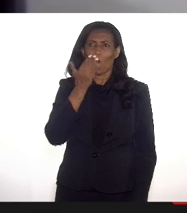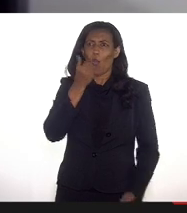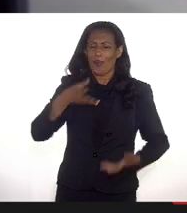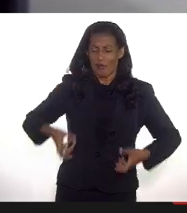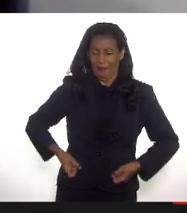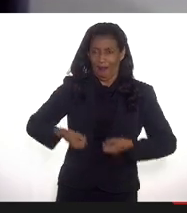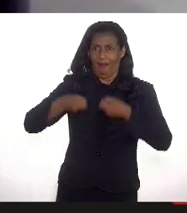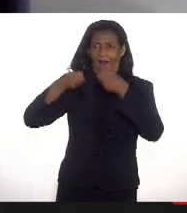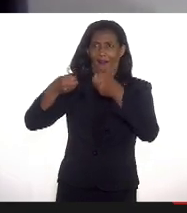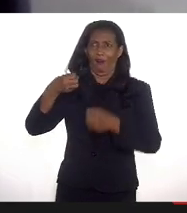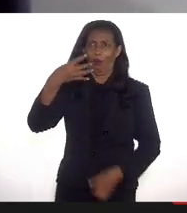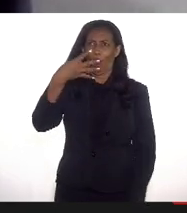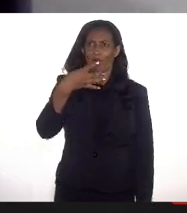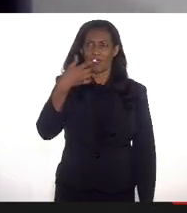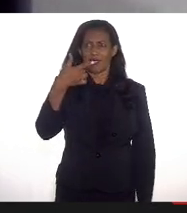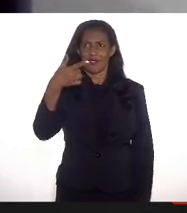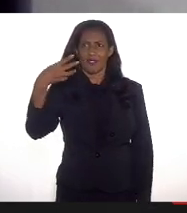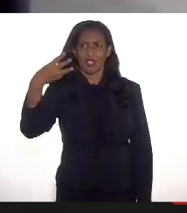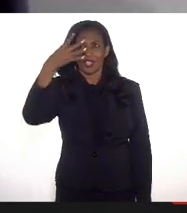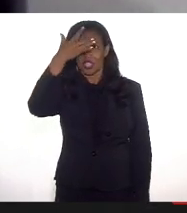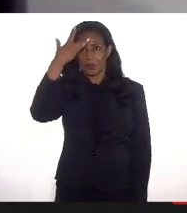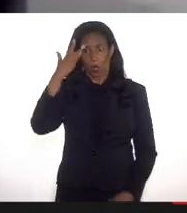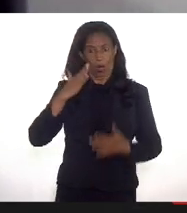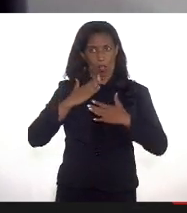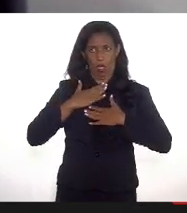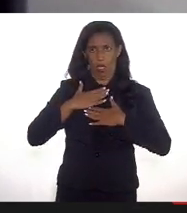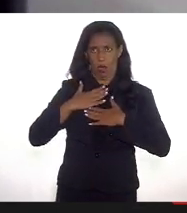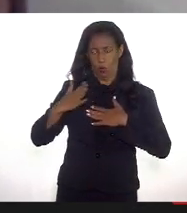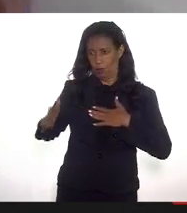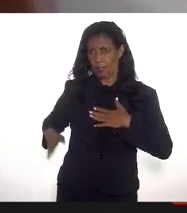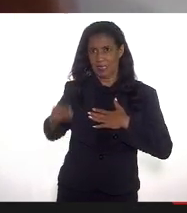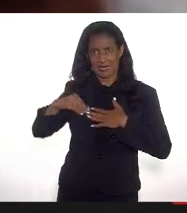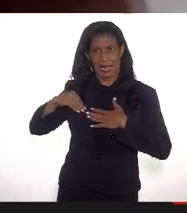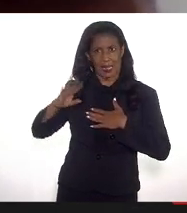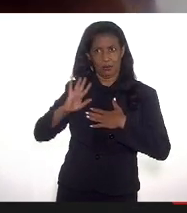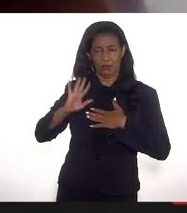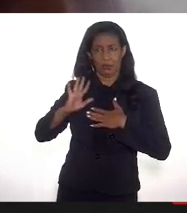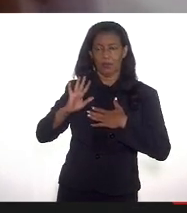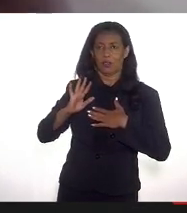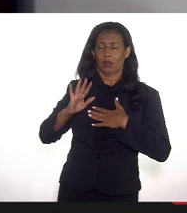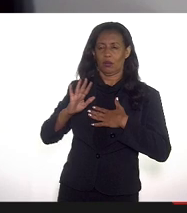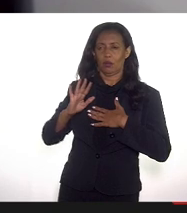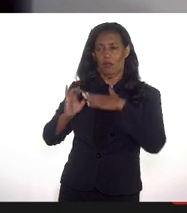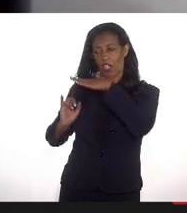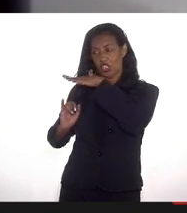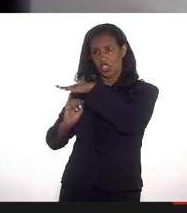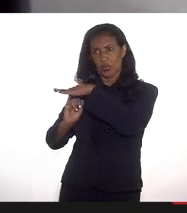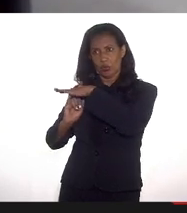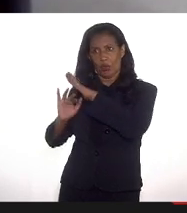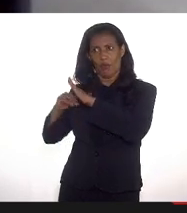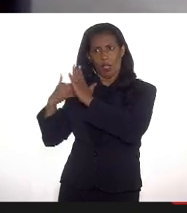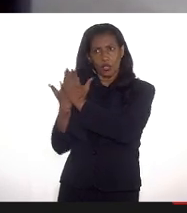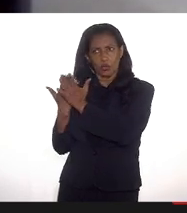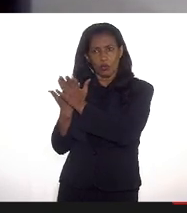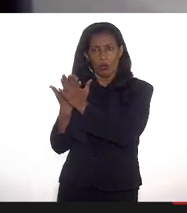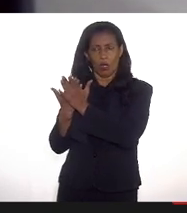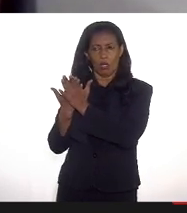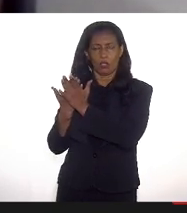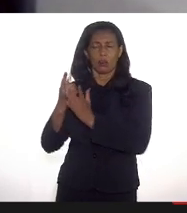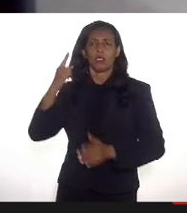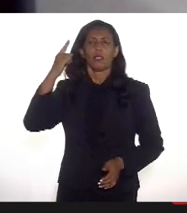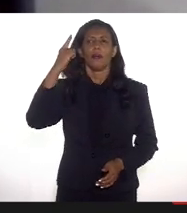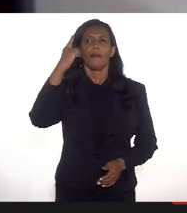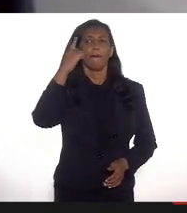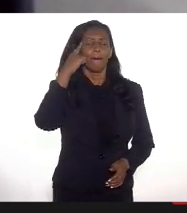423 alunos. Quer dizer, não eu, pelo amor de Deus, desculpe o pessoalismo, né? Mas a gente precisa pensar nos